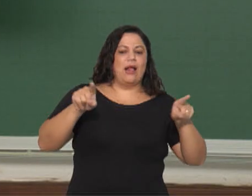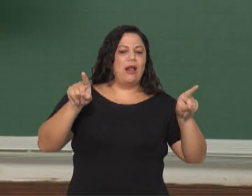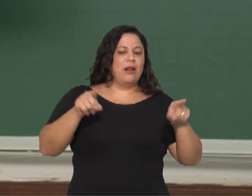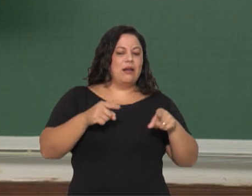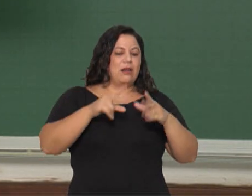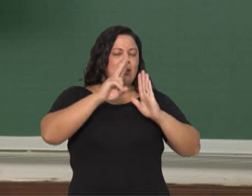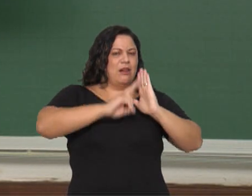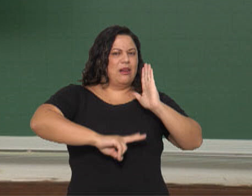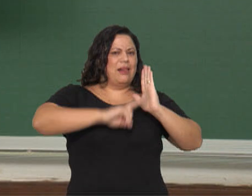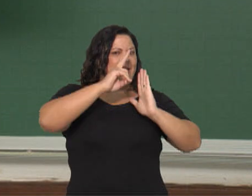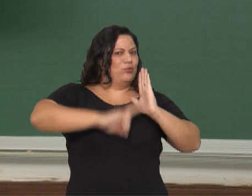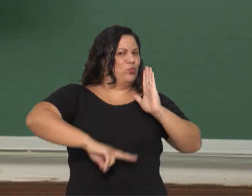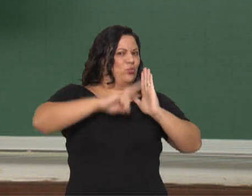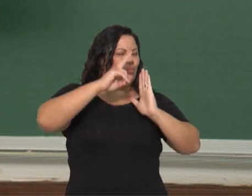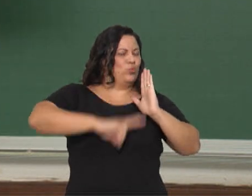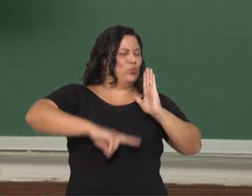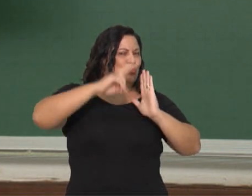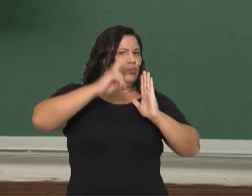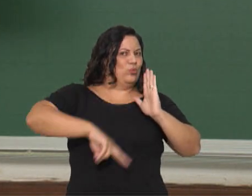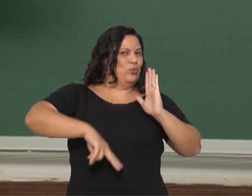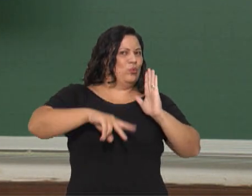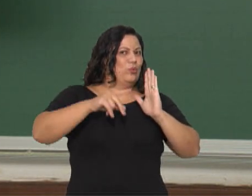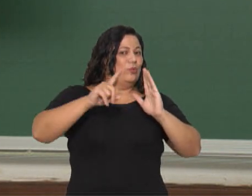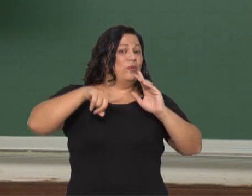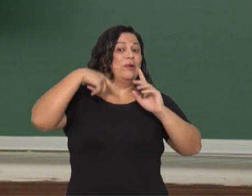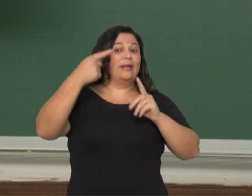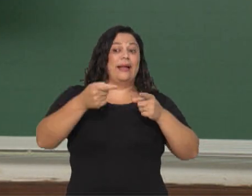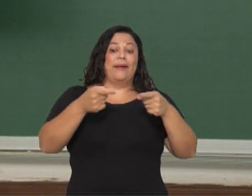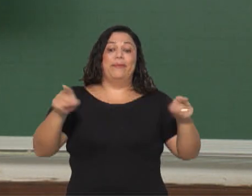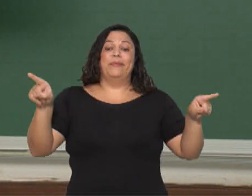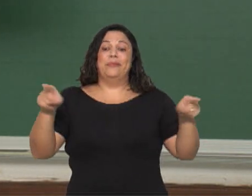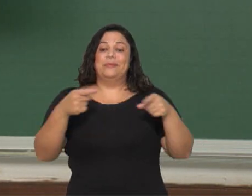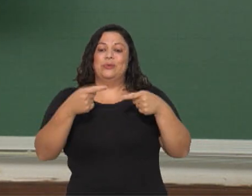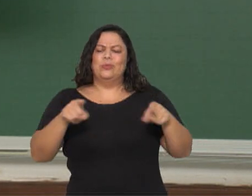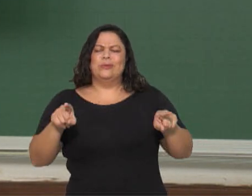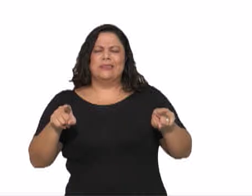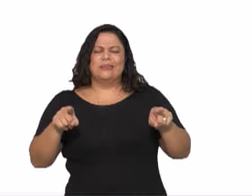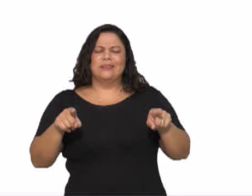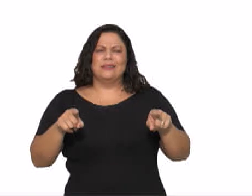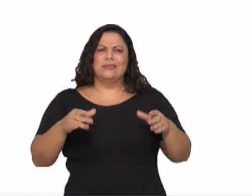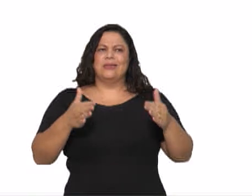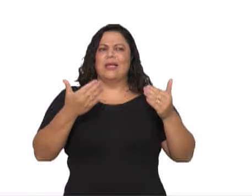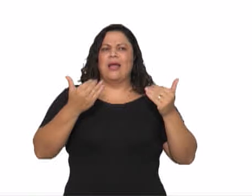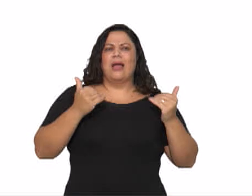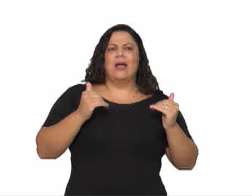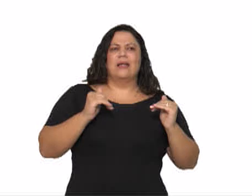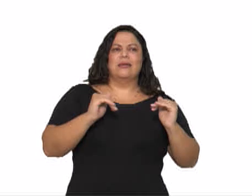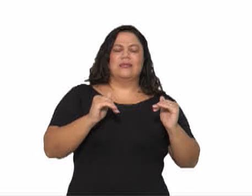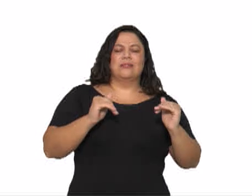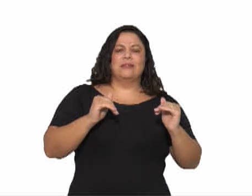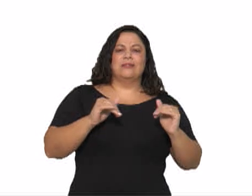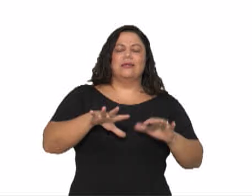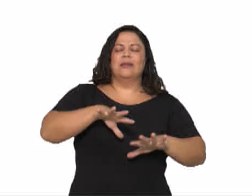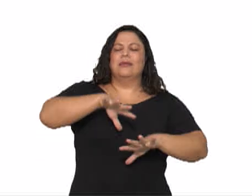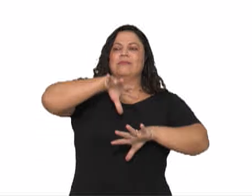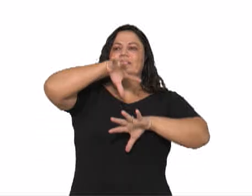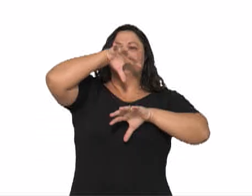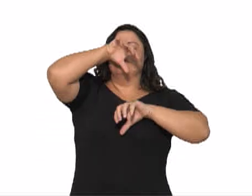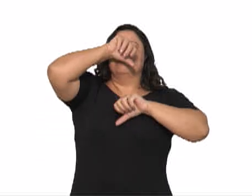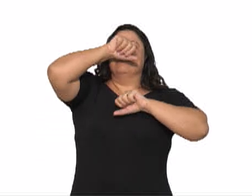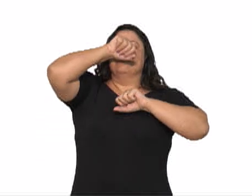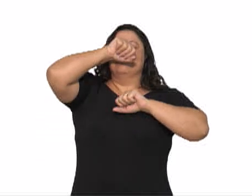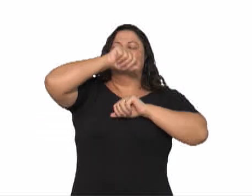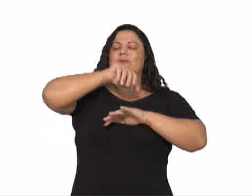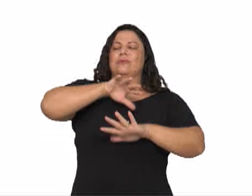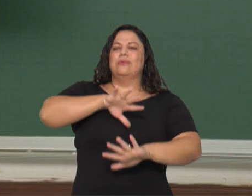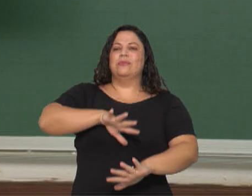Lê. Como escapar del tempo? Música. Ouça. Como liberar o tempo? Respira.